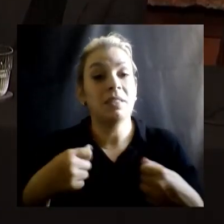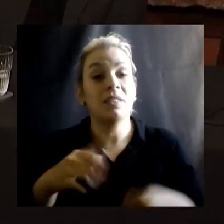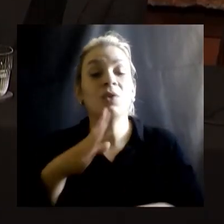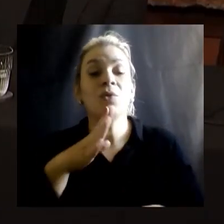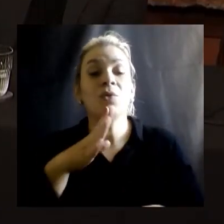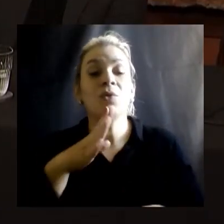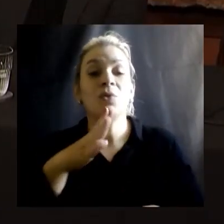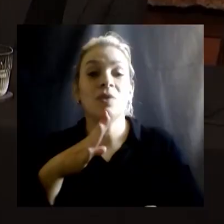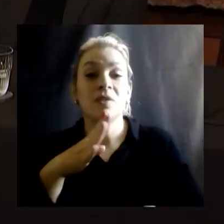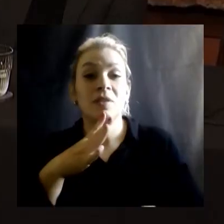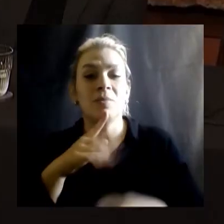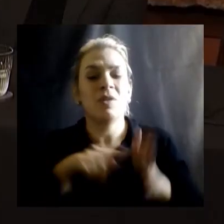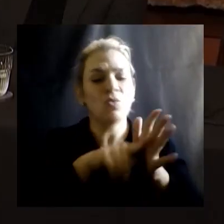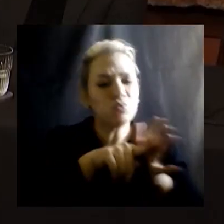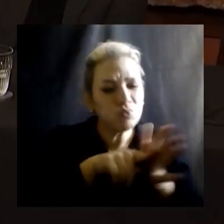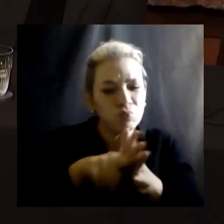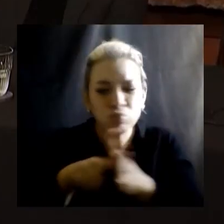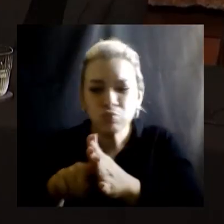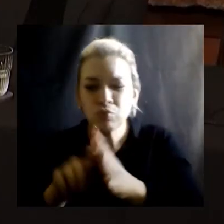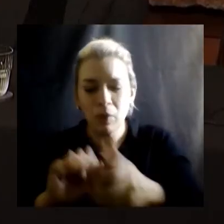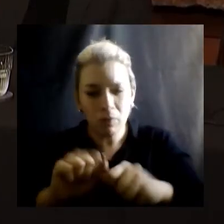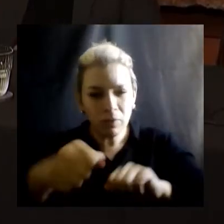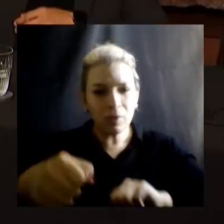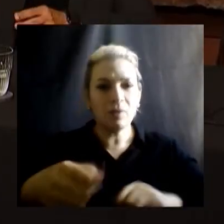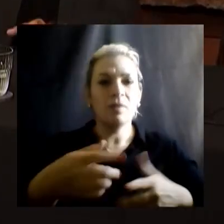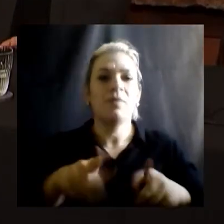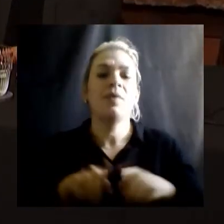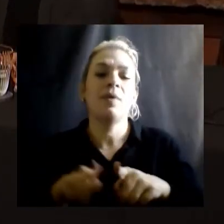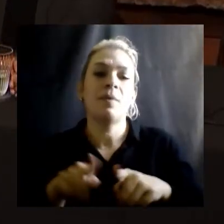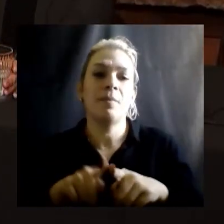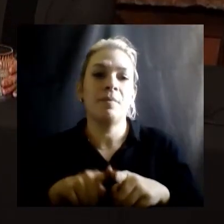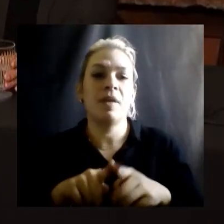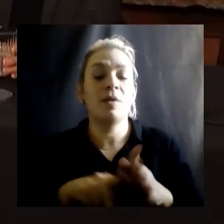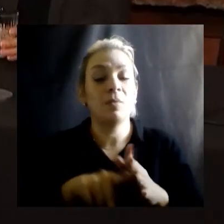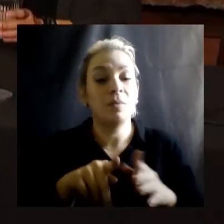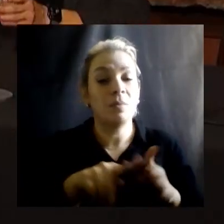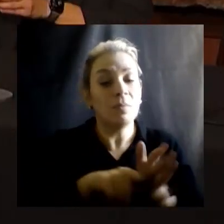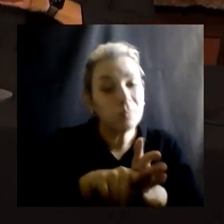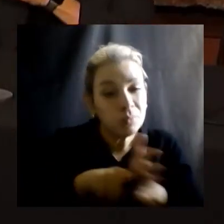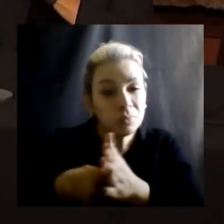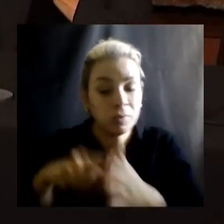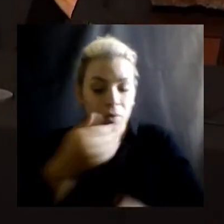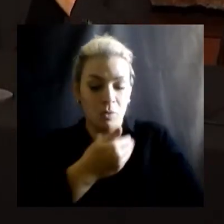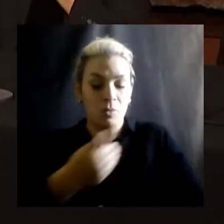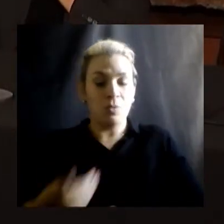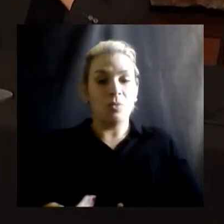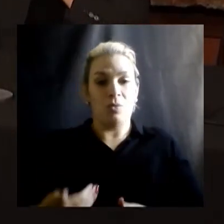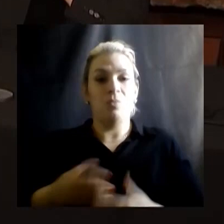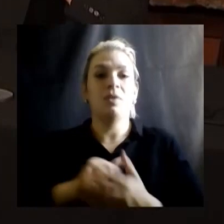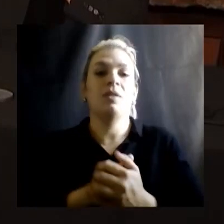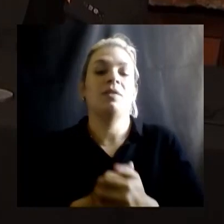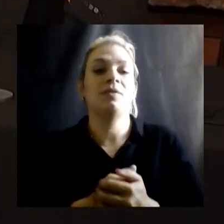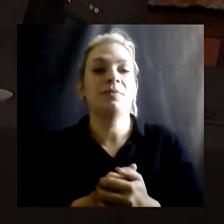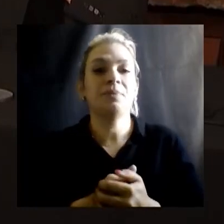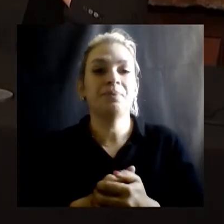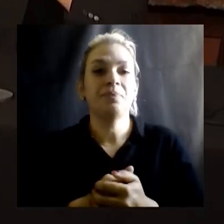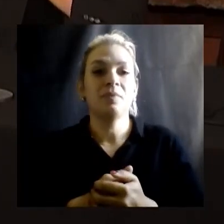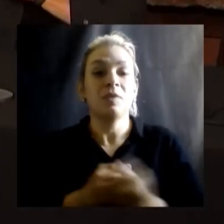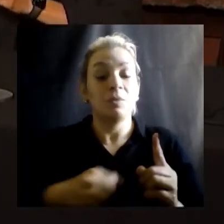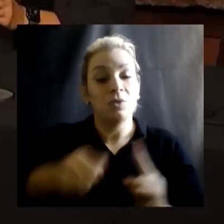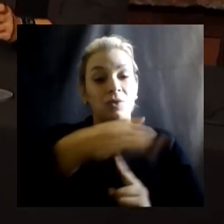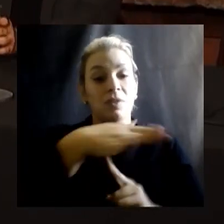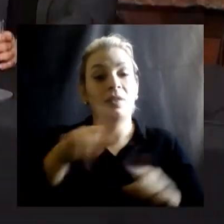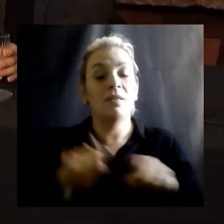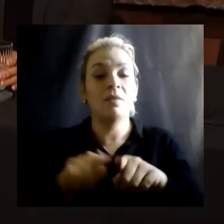pesquisadores e de transformar pesquisa pública em benefícios concretos para a sociedade e para a economia. O sucesso do